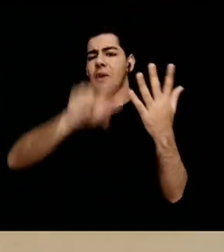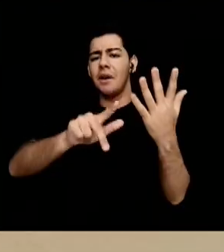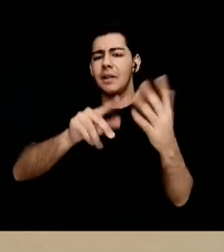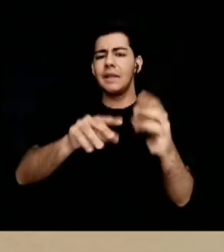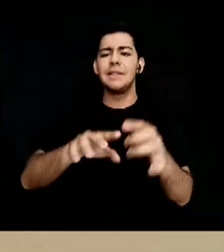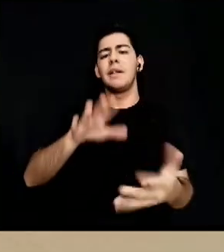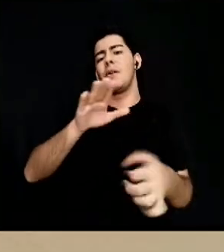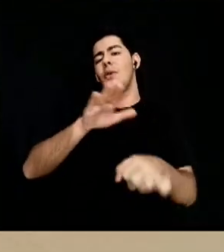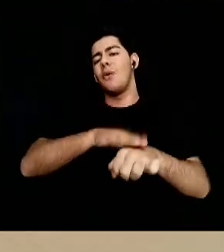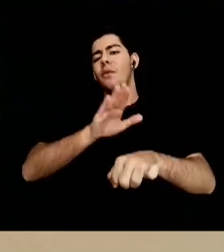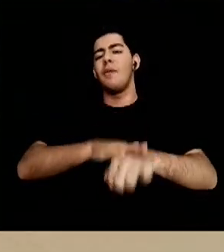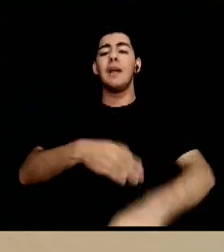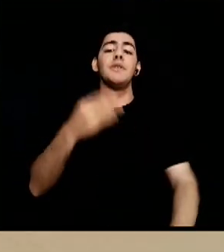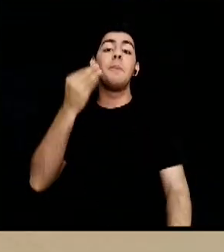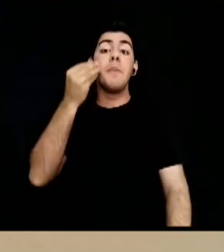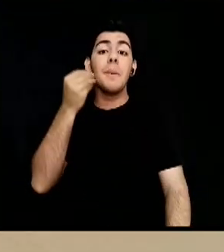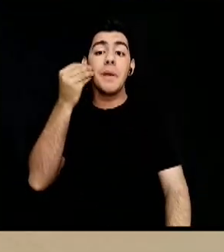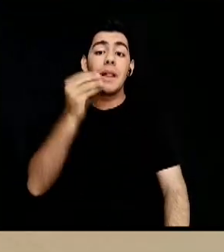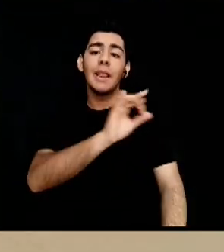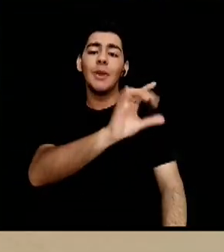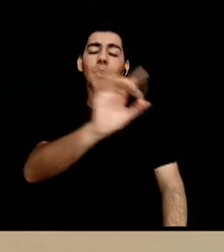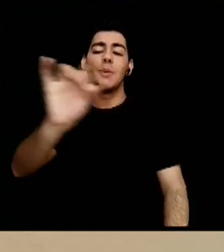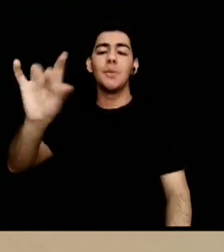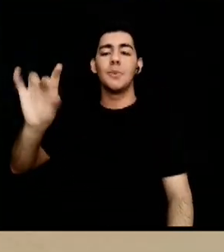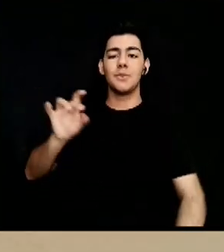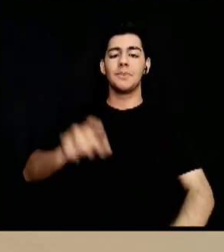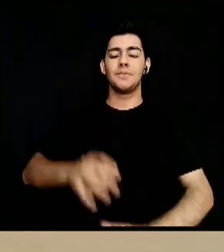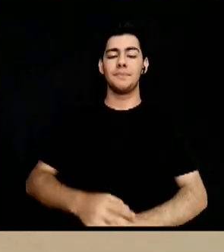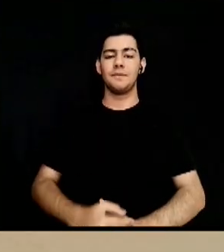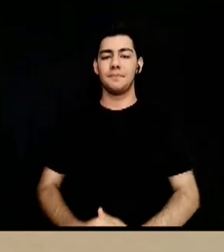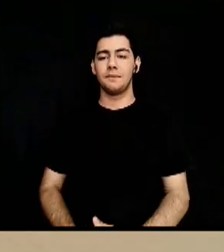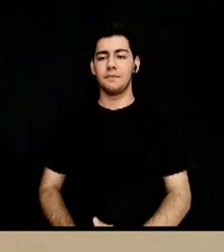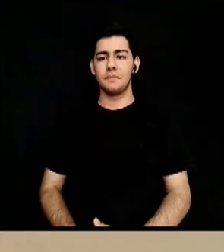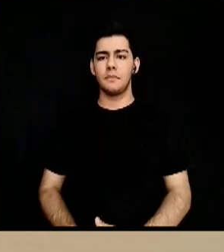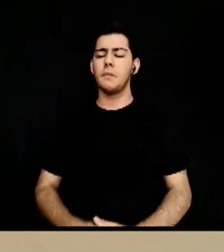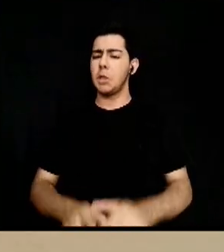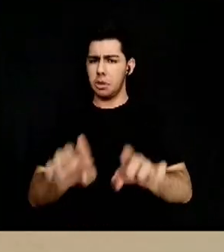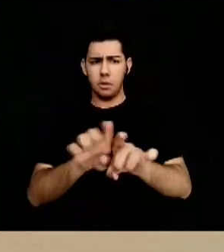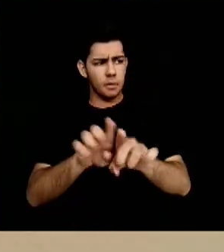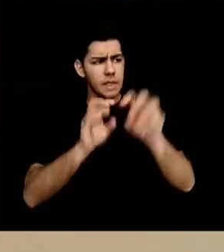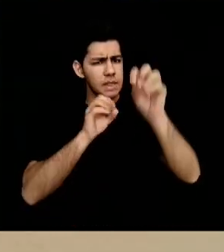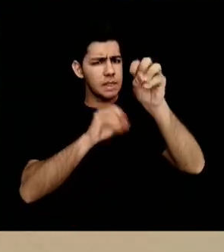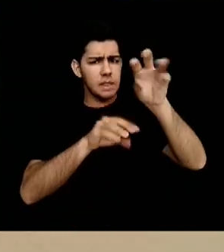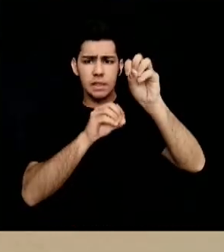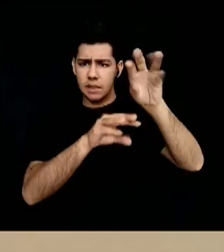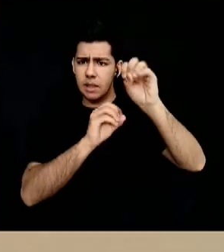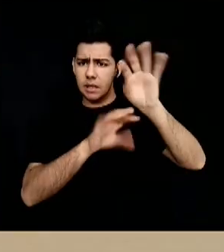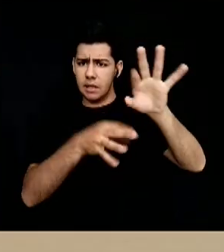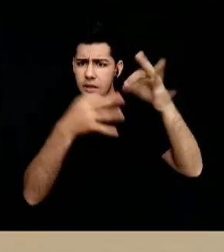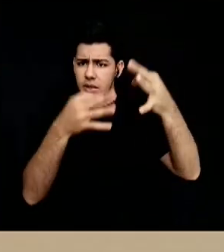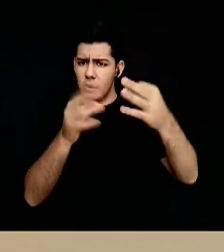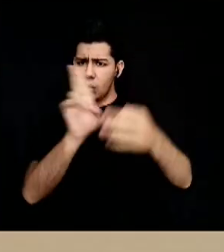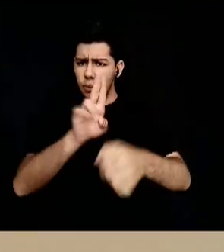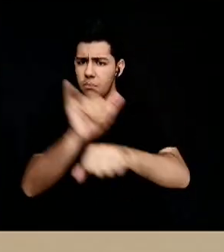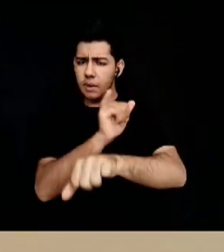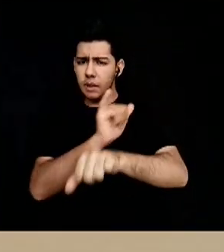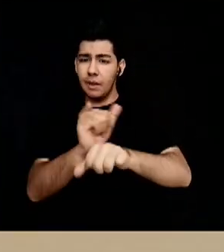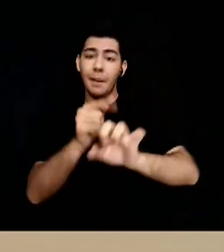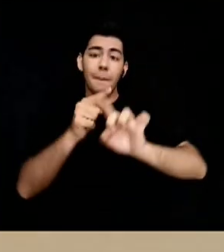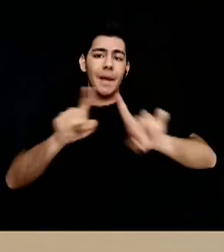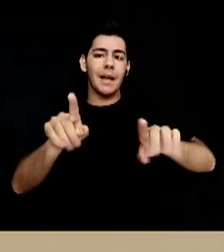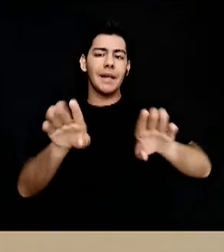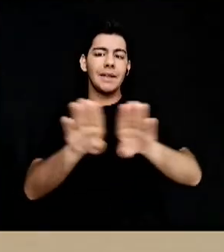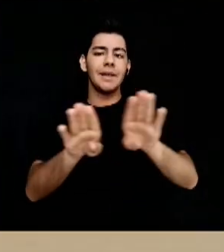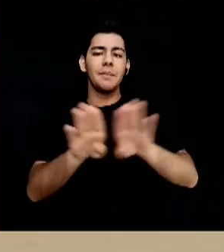assim, você dá aulas também, né? Dessas técnicas, mas você também, como é que funciona